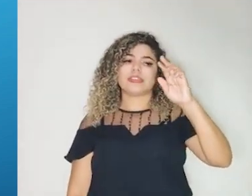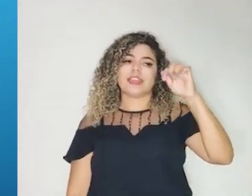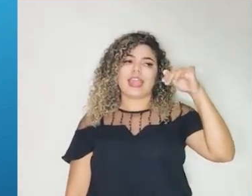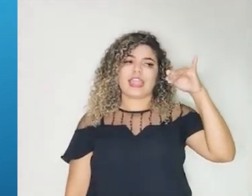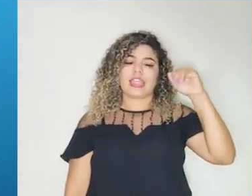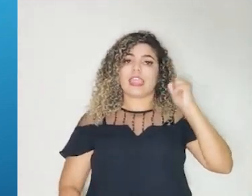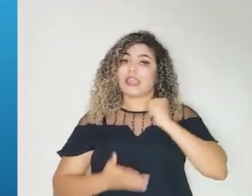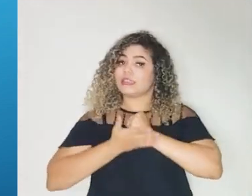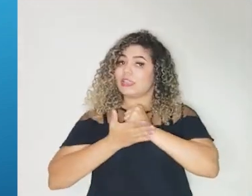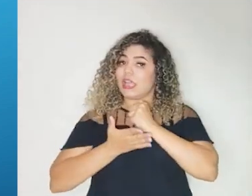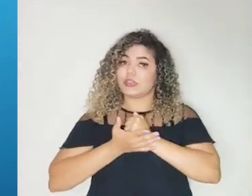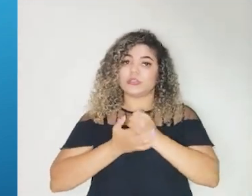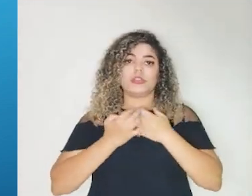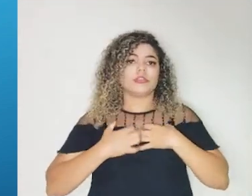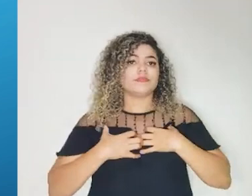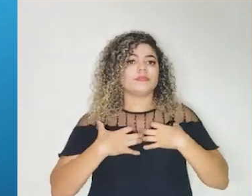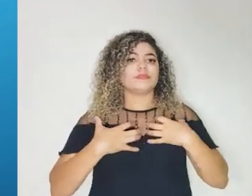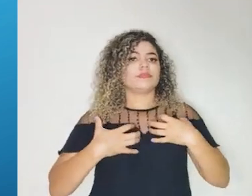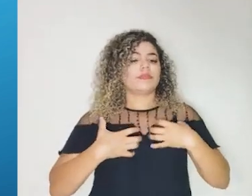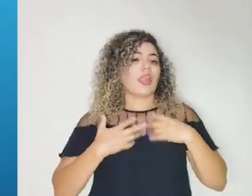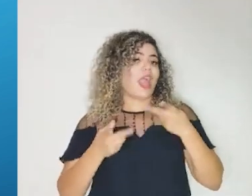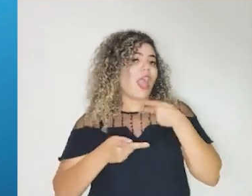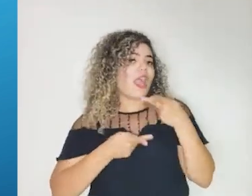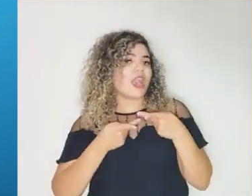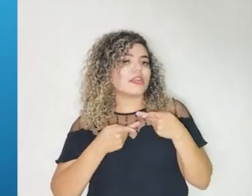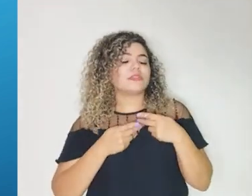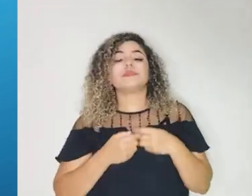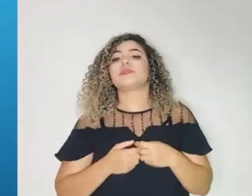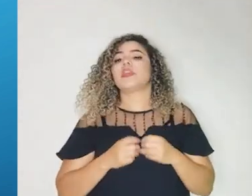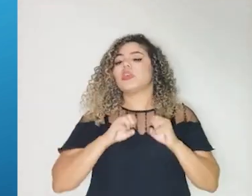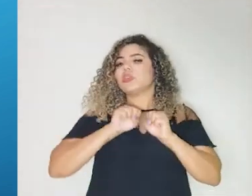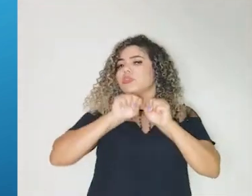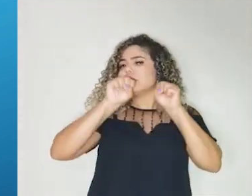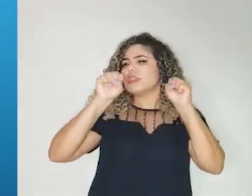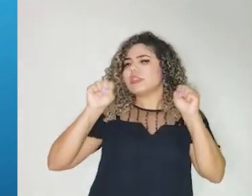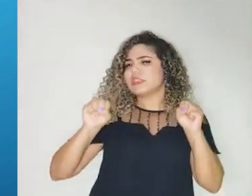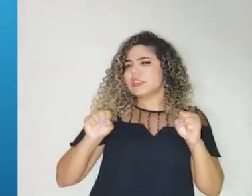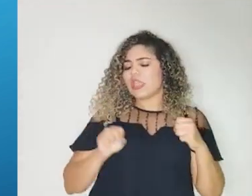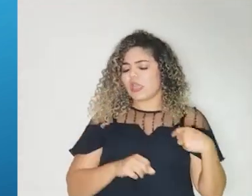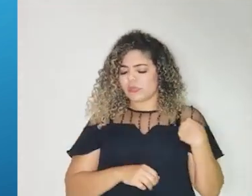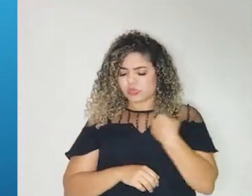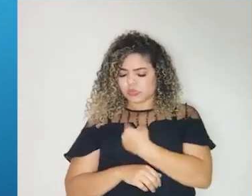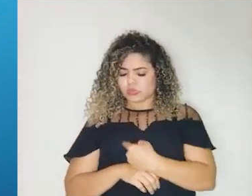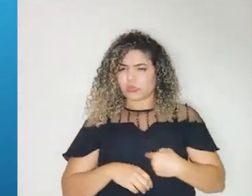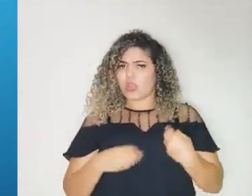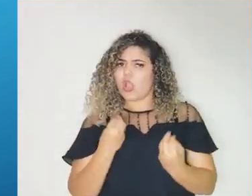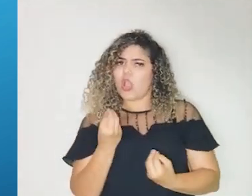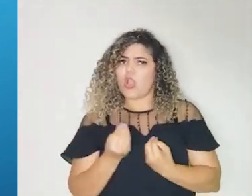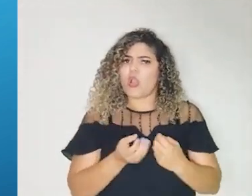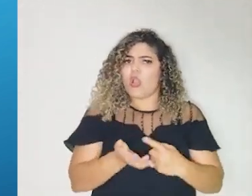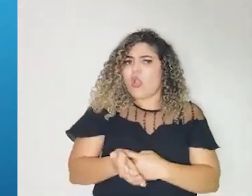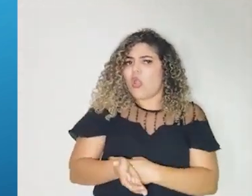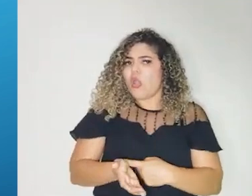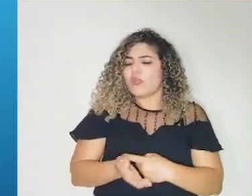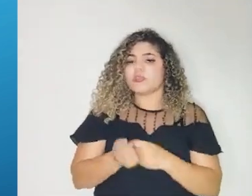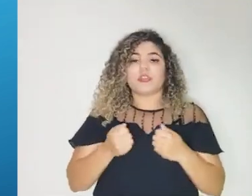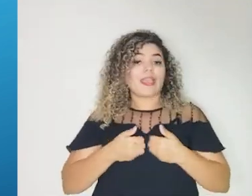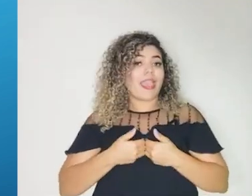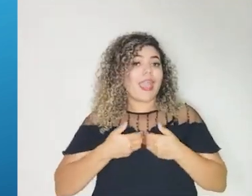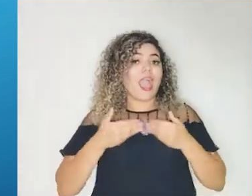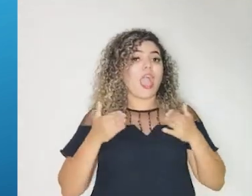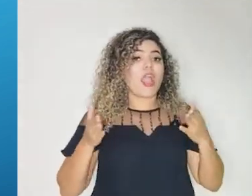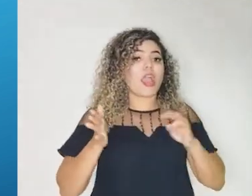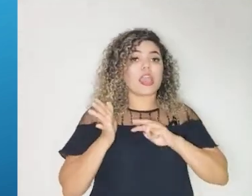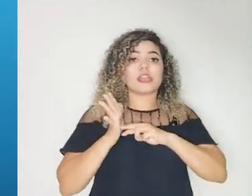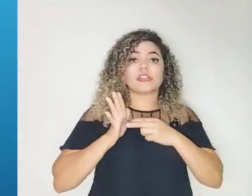processo respiratório. Agora vamos para o sistema circulatório. O sistema circulatório dos artrópodes é aberto, ou